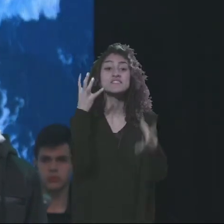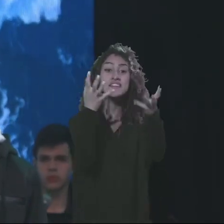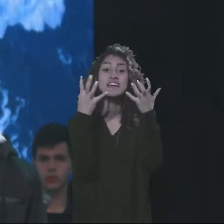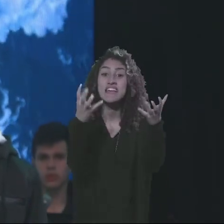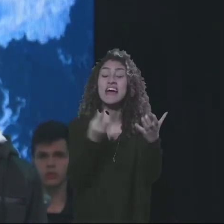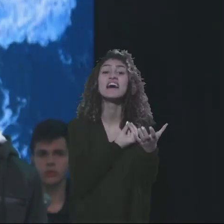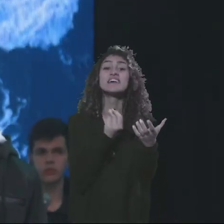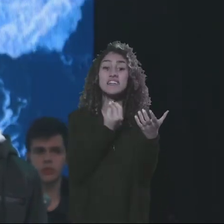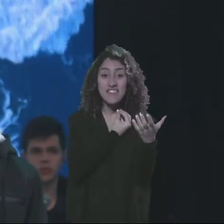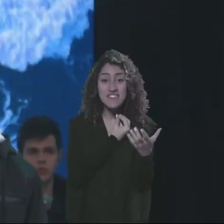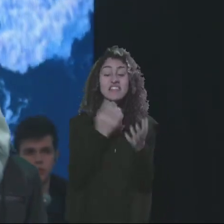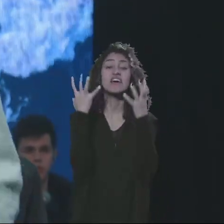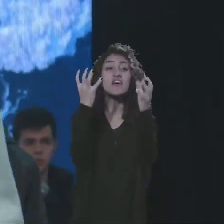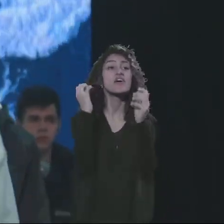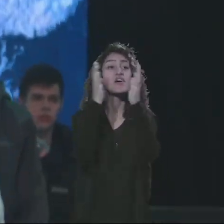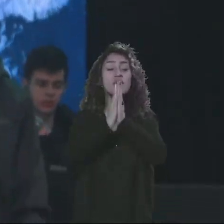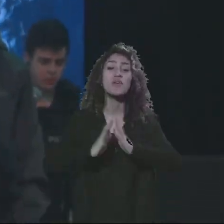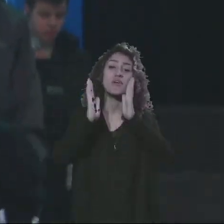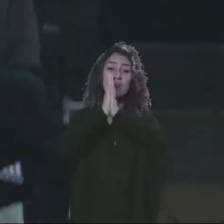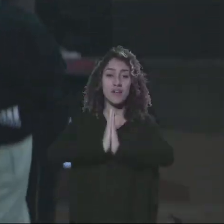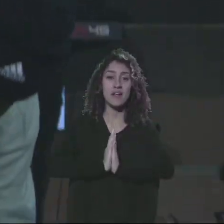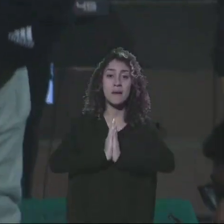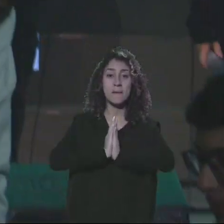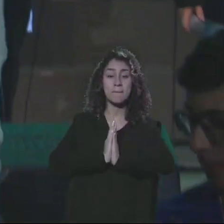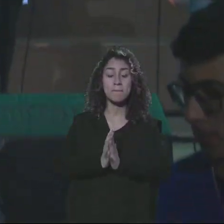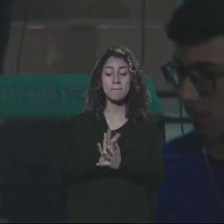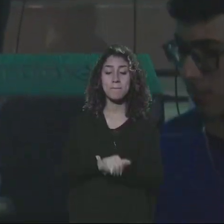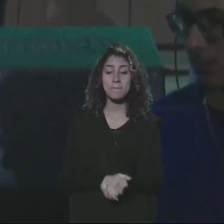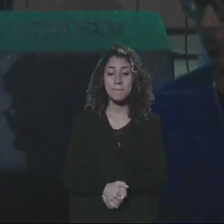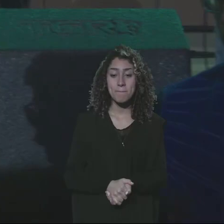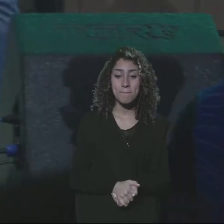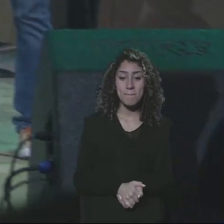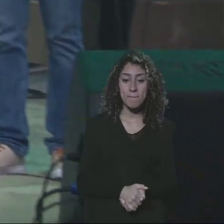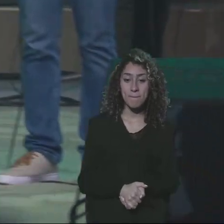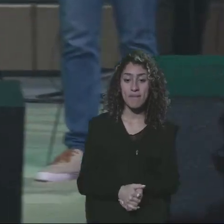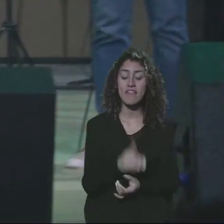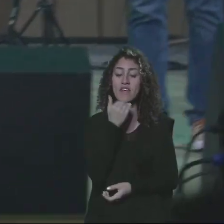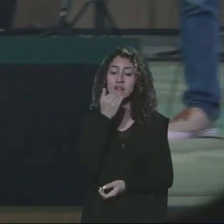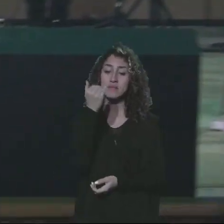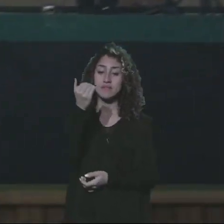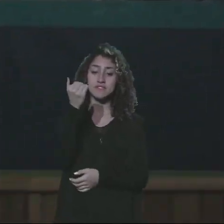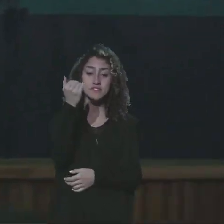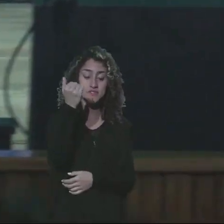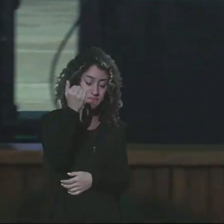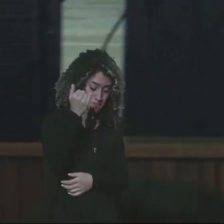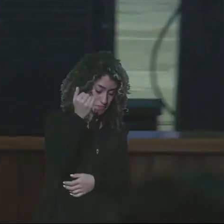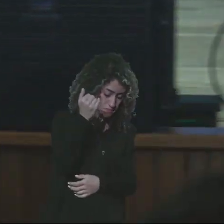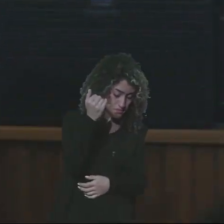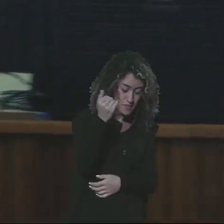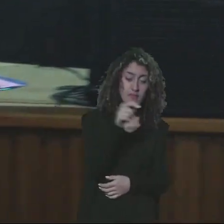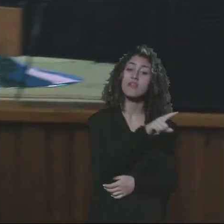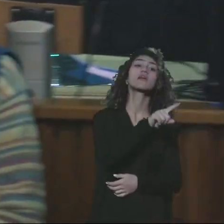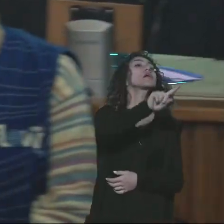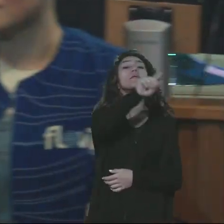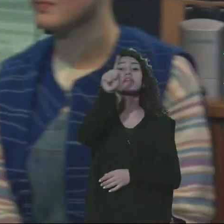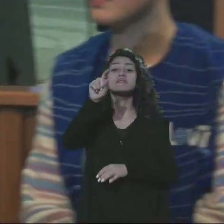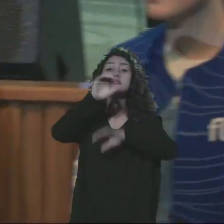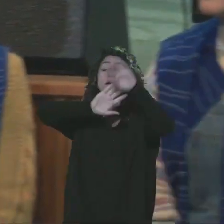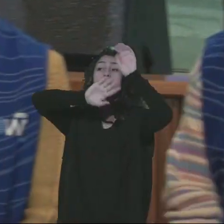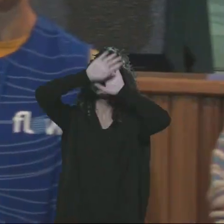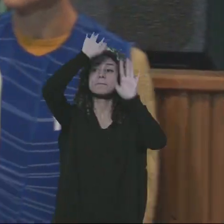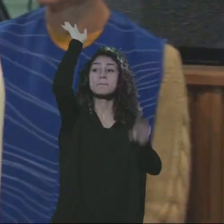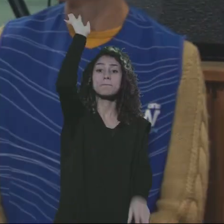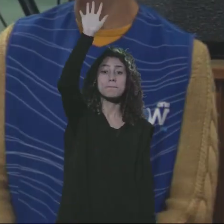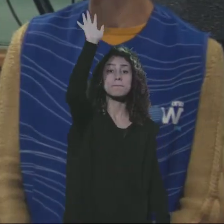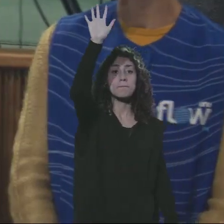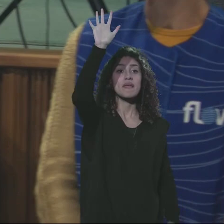coração, eu quero orar com você. Eu vou descer aqui e eu vou pedir para você erguer sua mão bem alto, porque eu quero